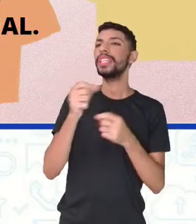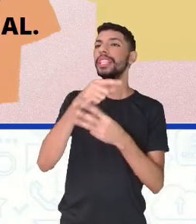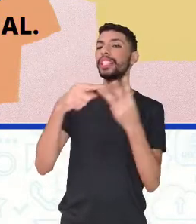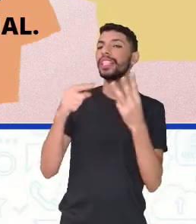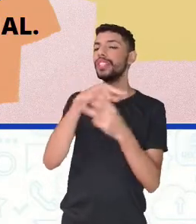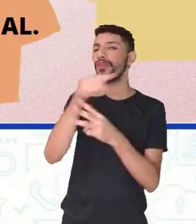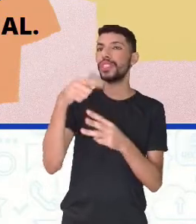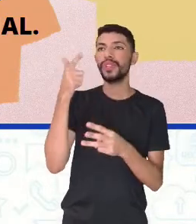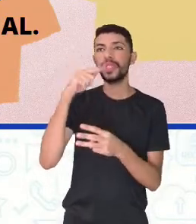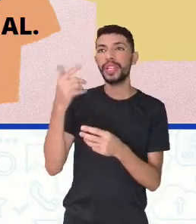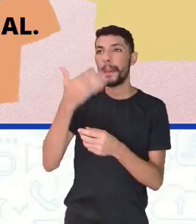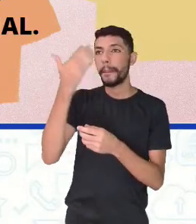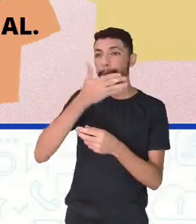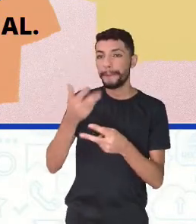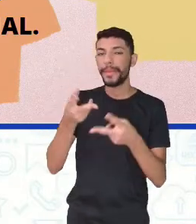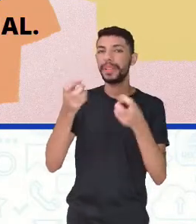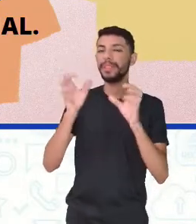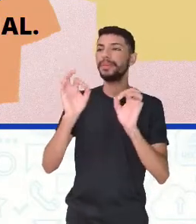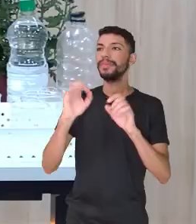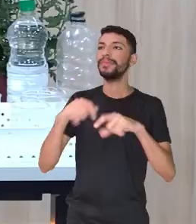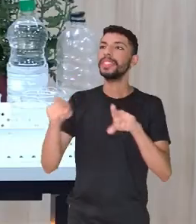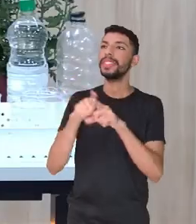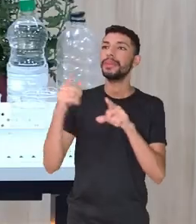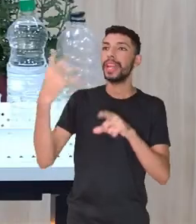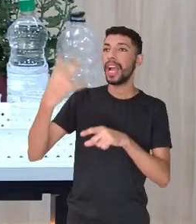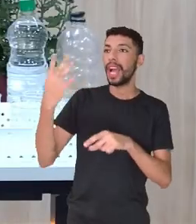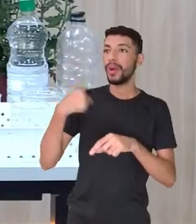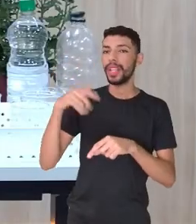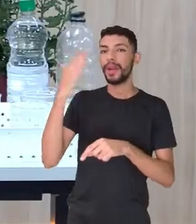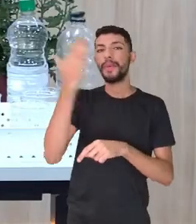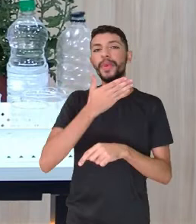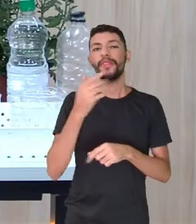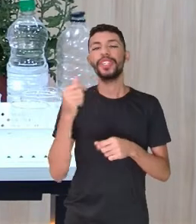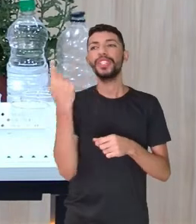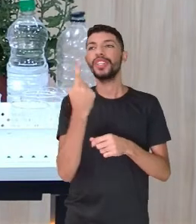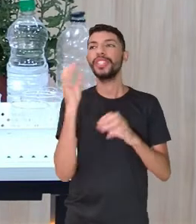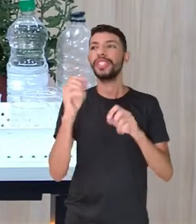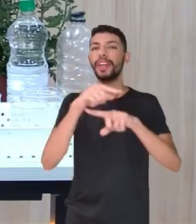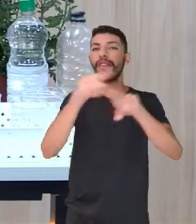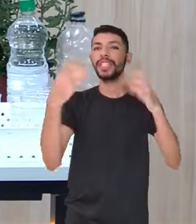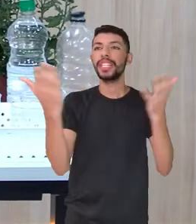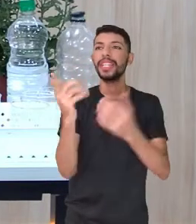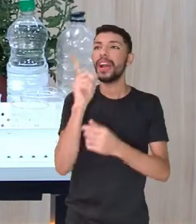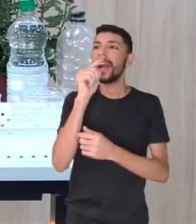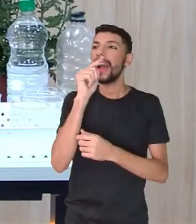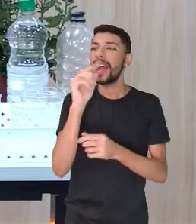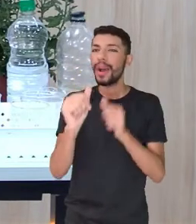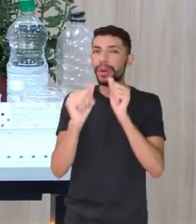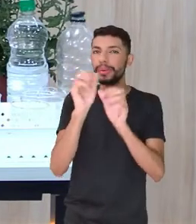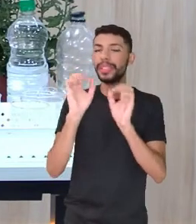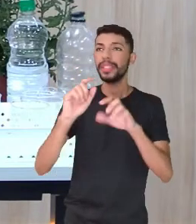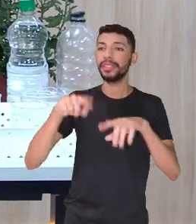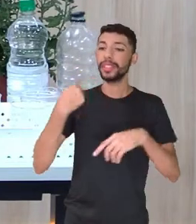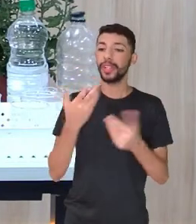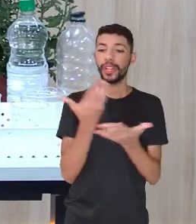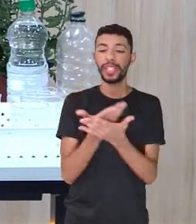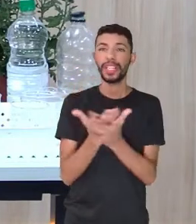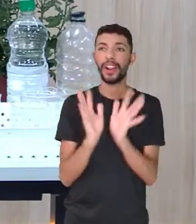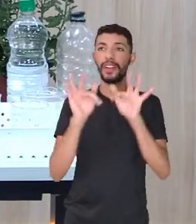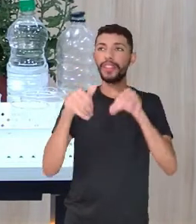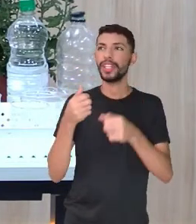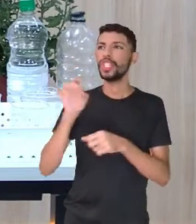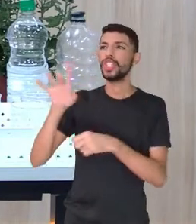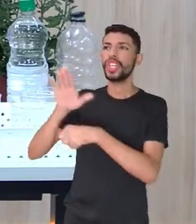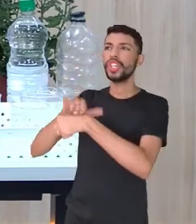puderam provar. A quarta eu provei sozinha, vocês vão tomar uma aguinha agora, né? A nossa aula vai ficando por aqui. Eu vou só